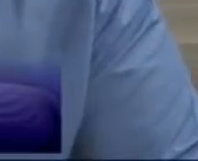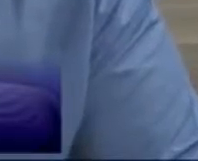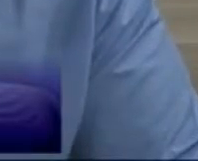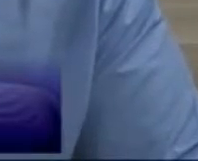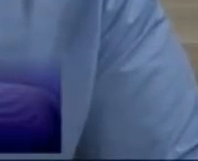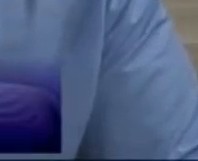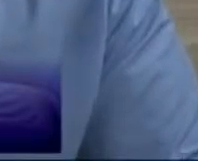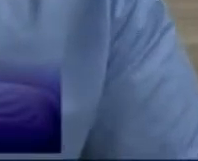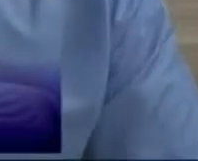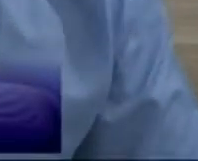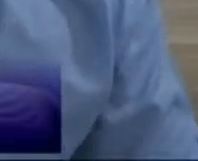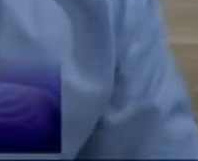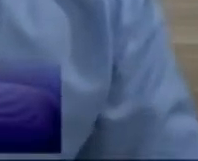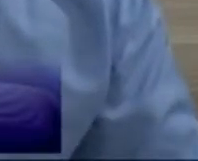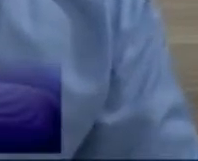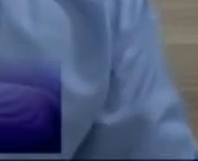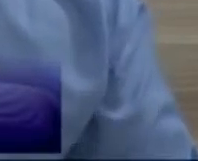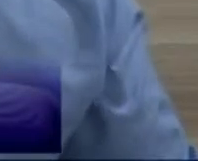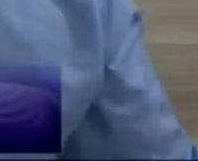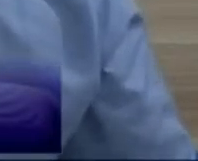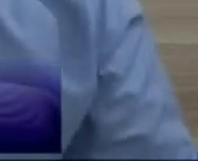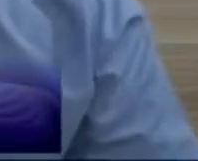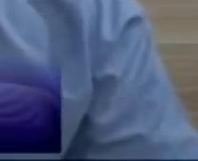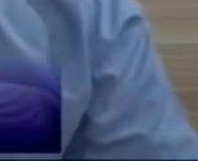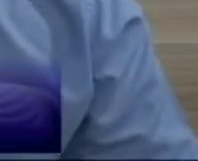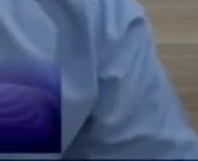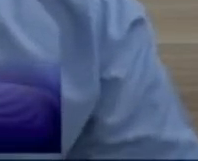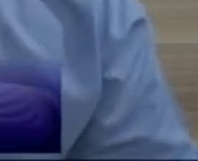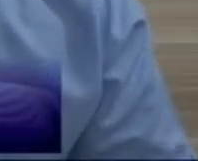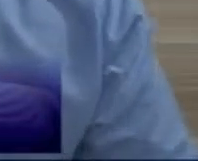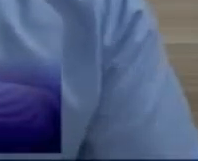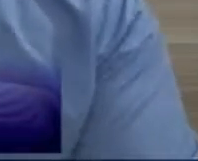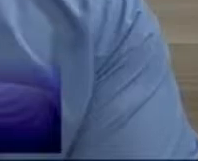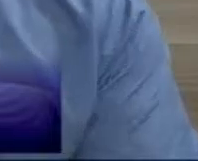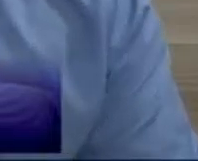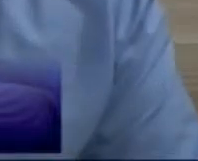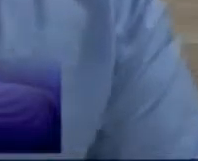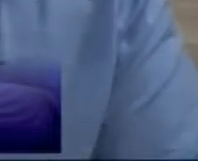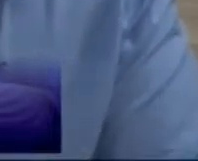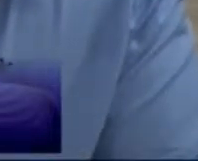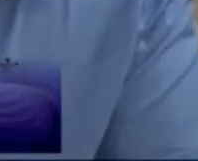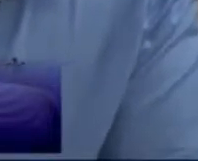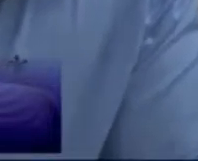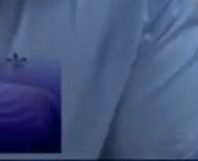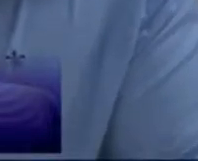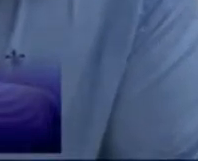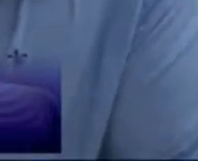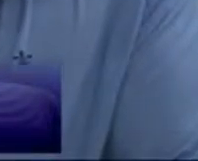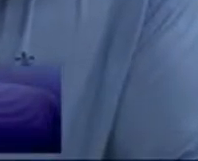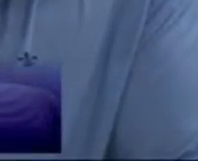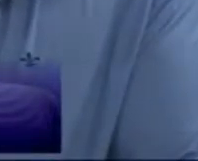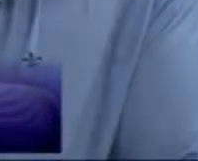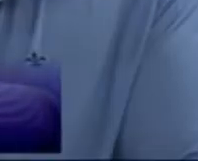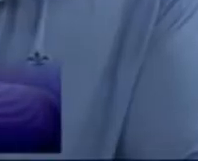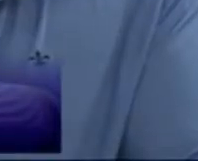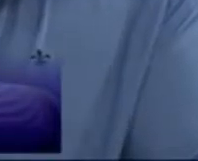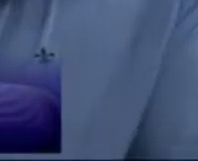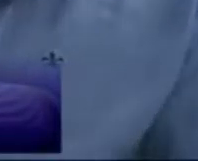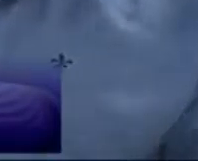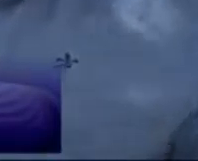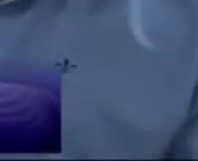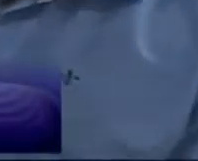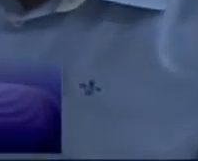demandas, e isso já era previsto já na lei orgânica, tanto no nosso regimento também, mas aqui